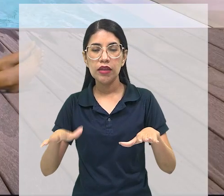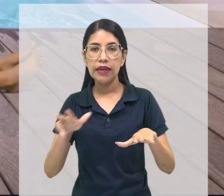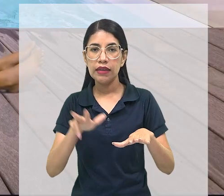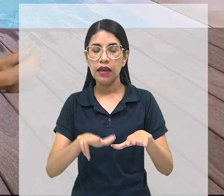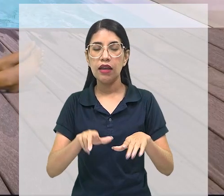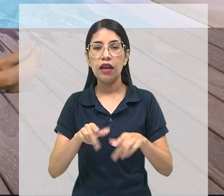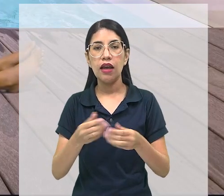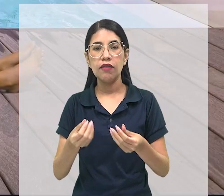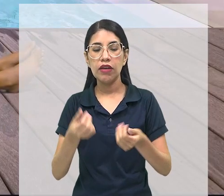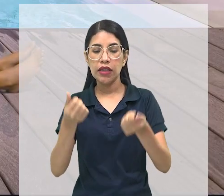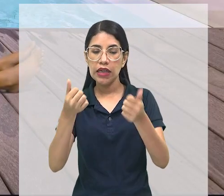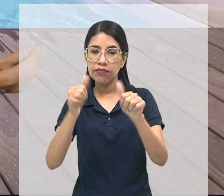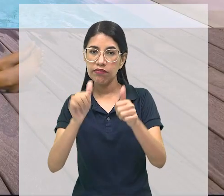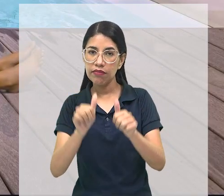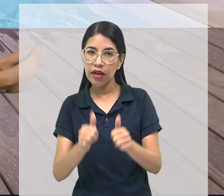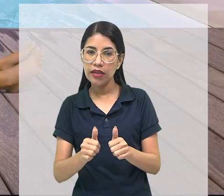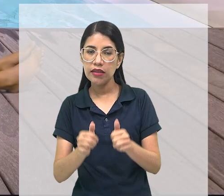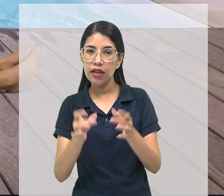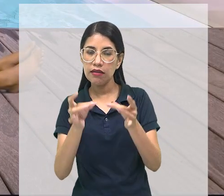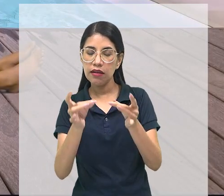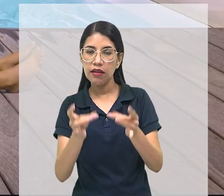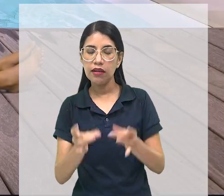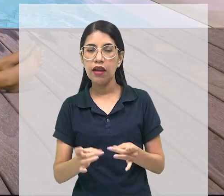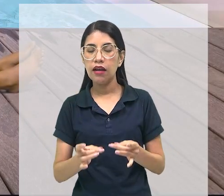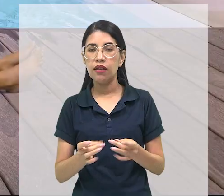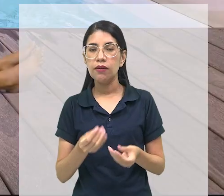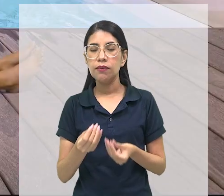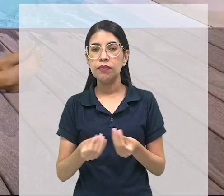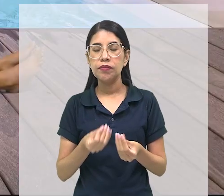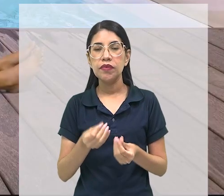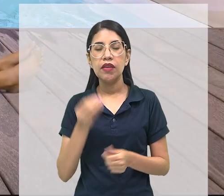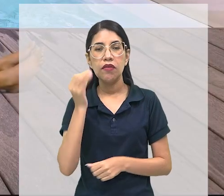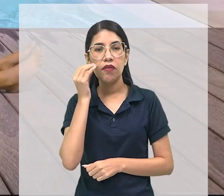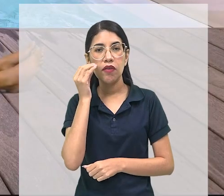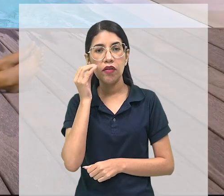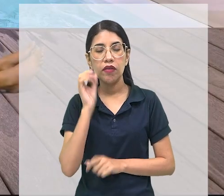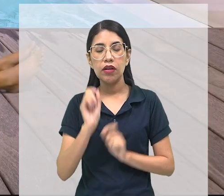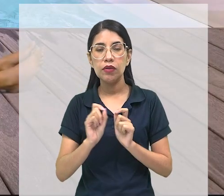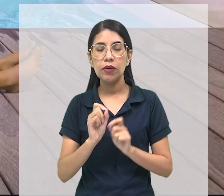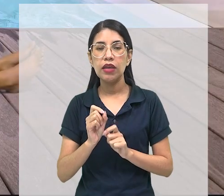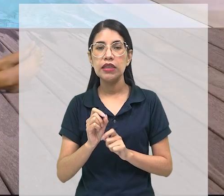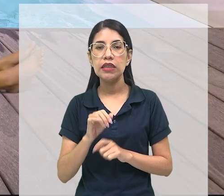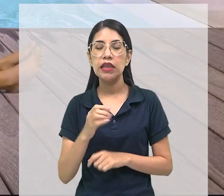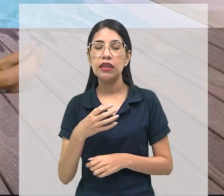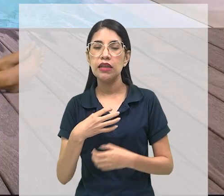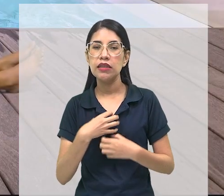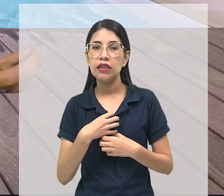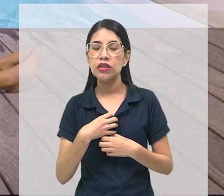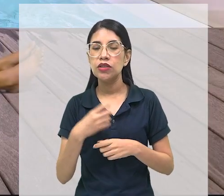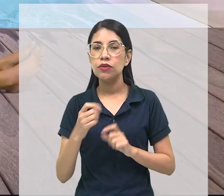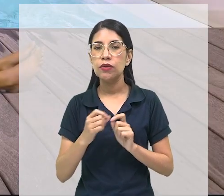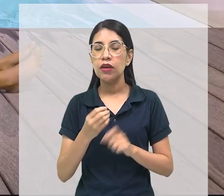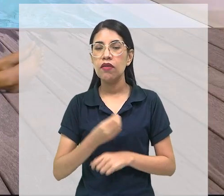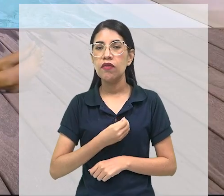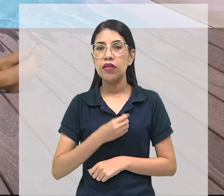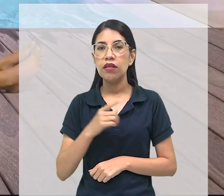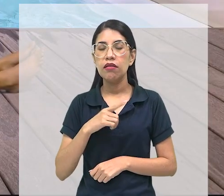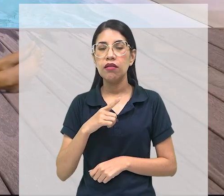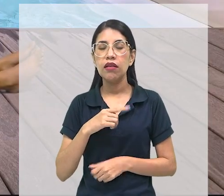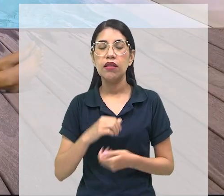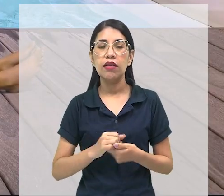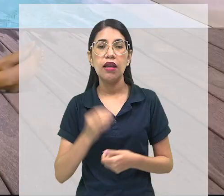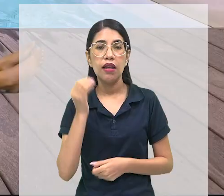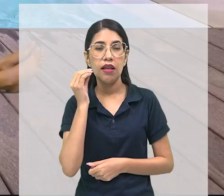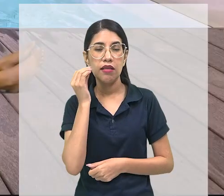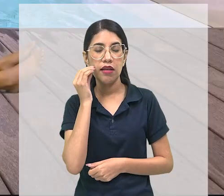a primeira análise, certo? A primeira avaliação, verificando os sinais vitais da vítima. Então, você vai tentar conversar